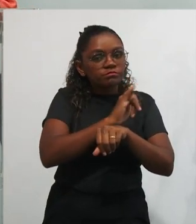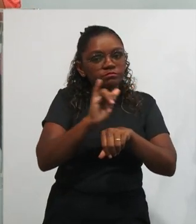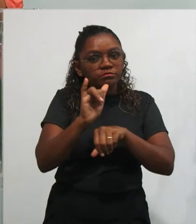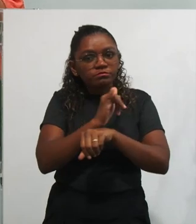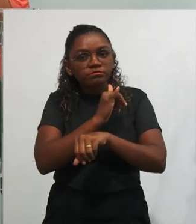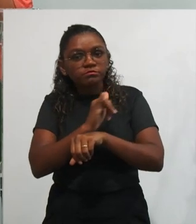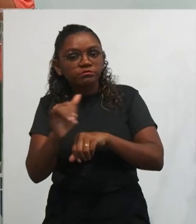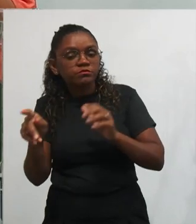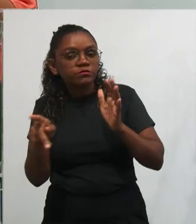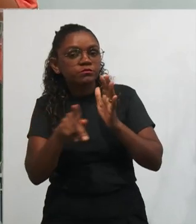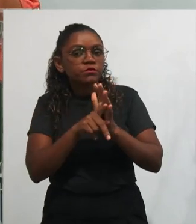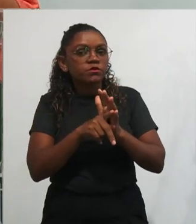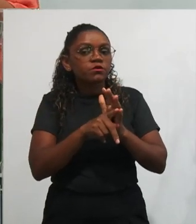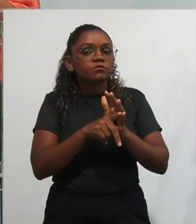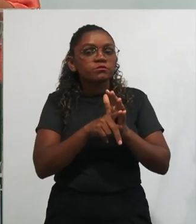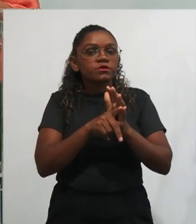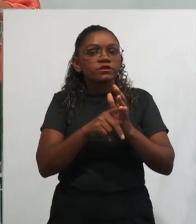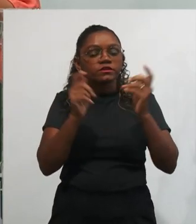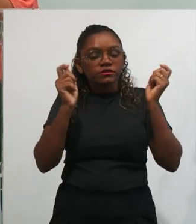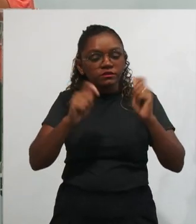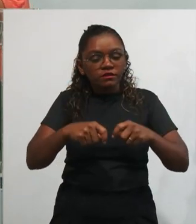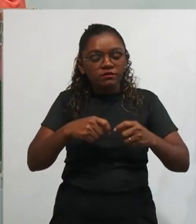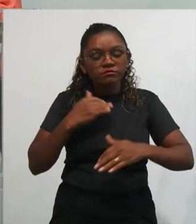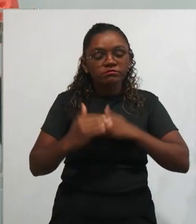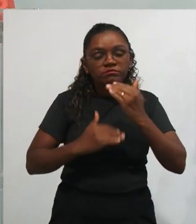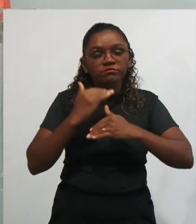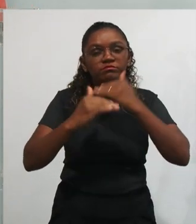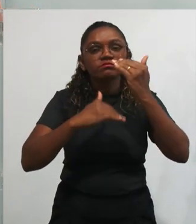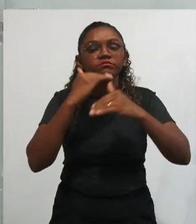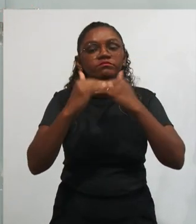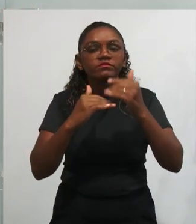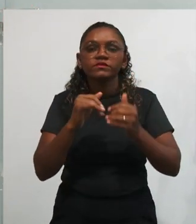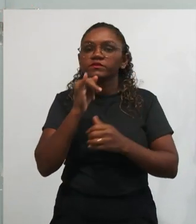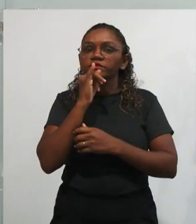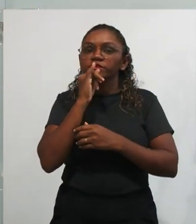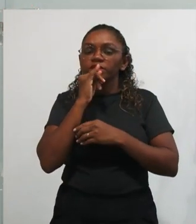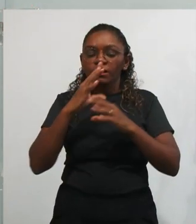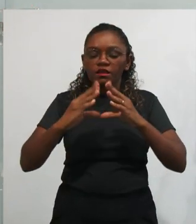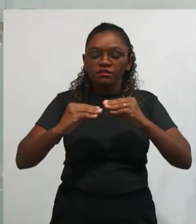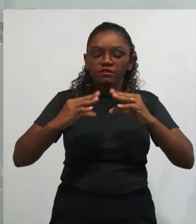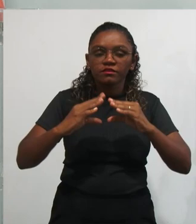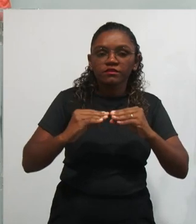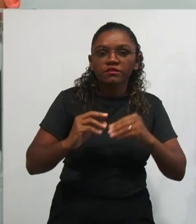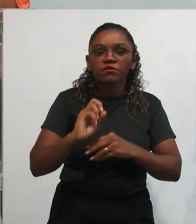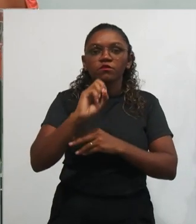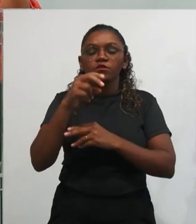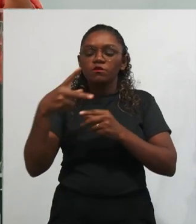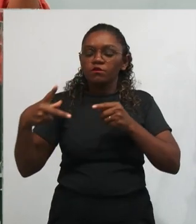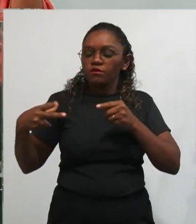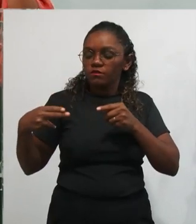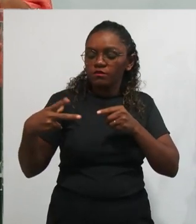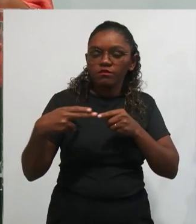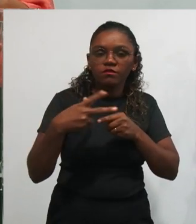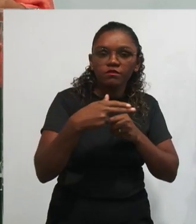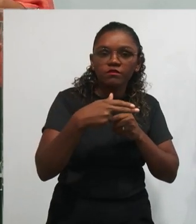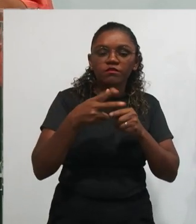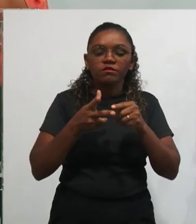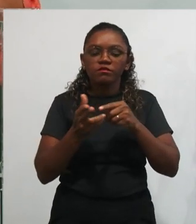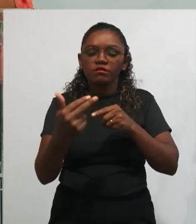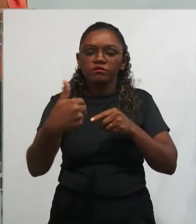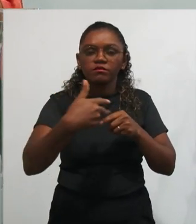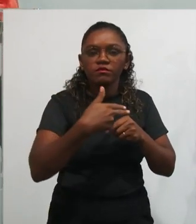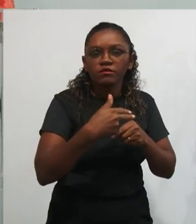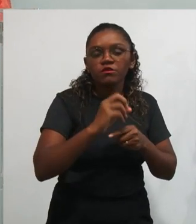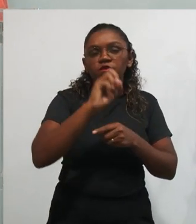refine essa coordenação motora é a massinha é o recorte seja ele reto ou não